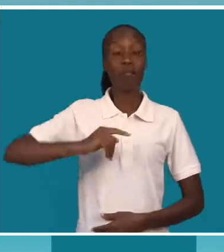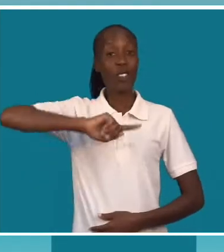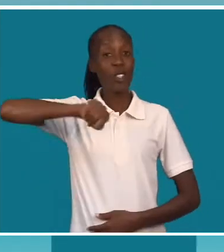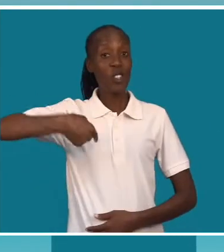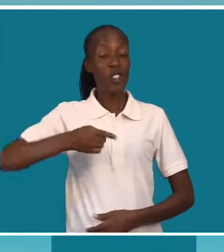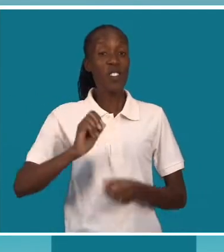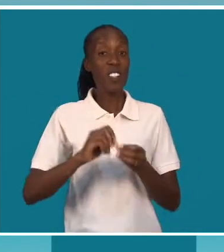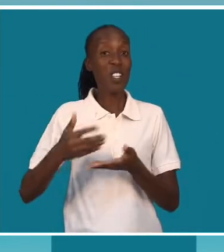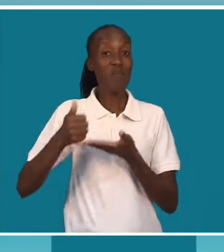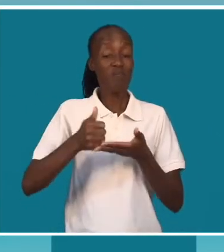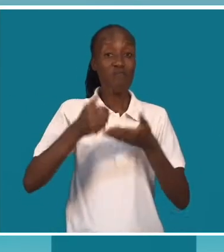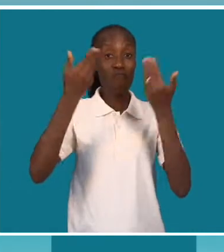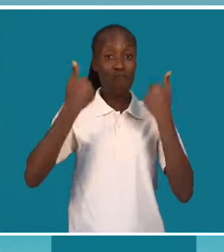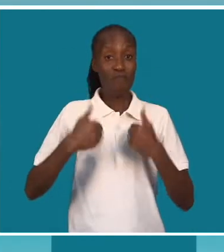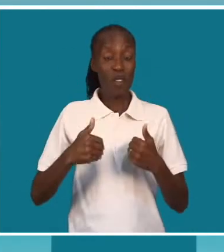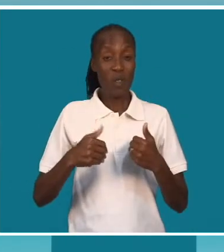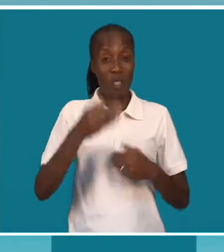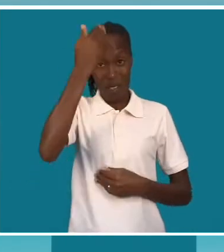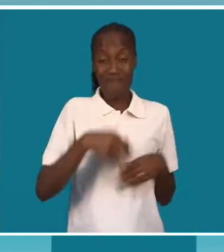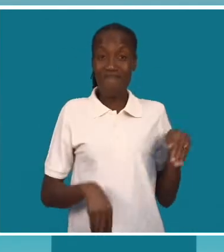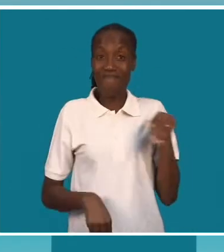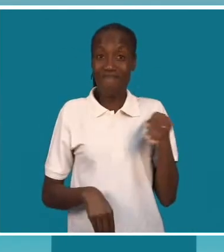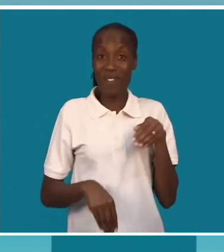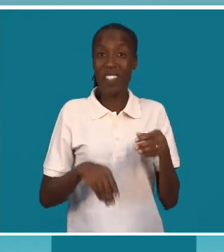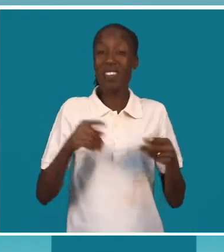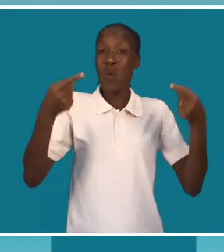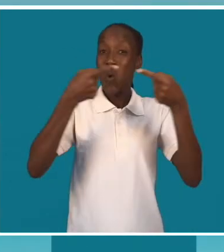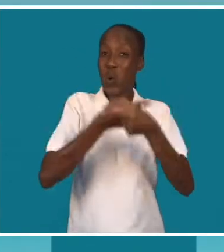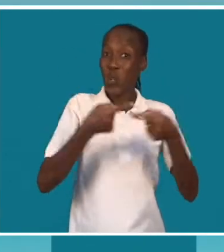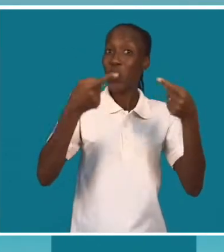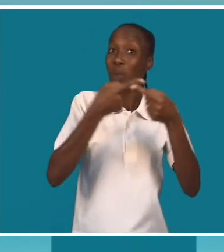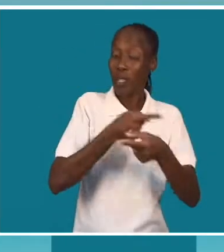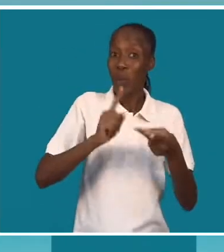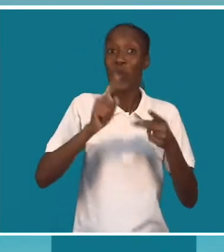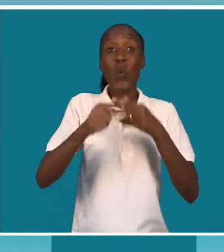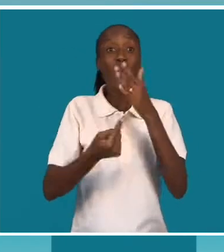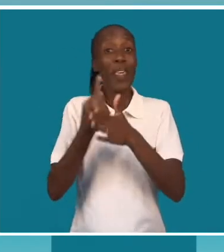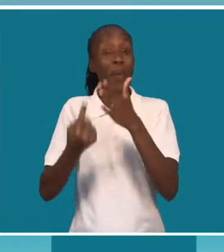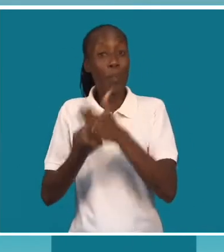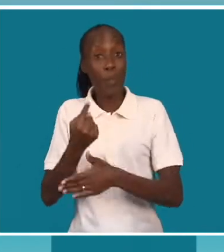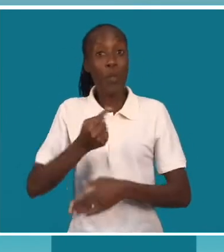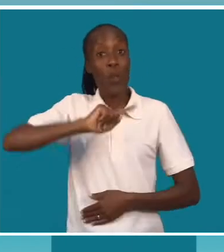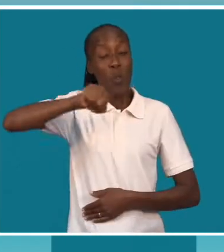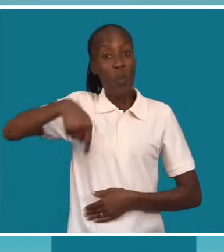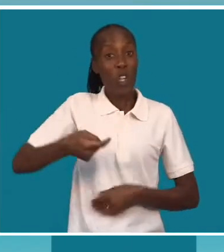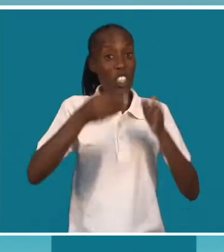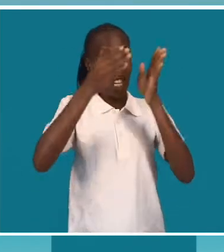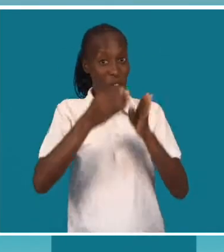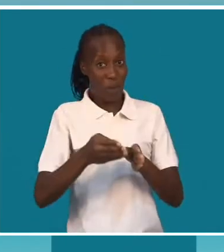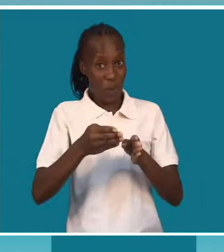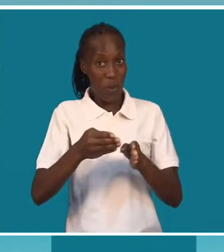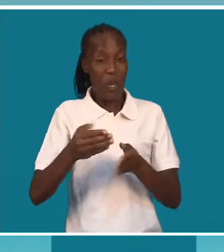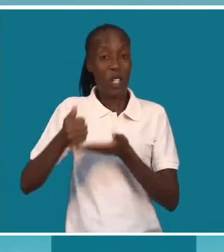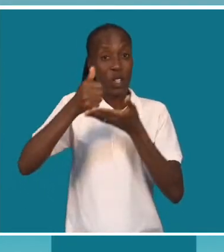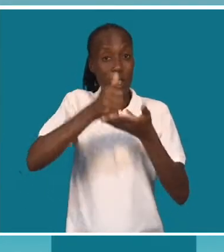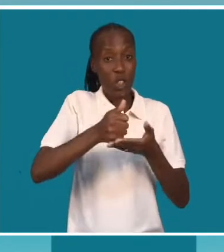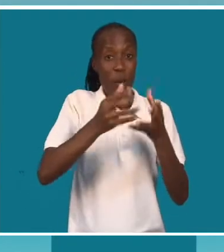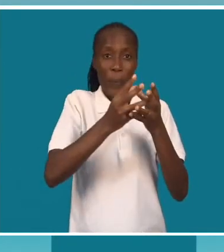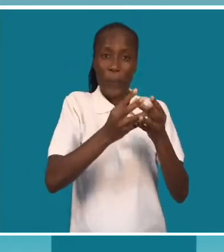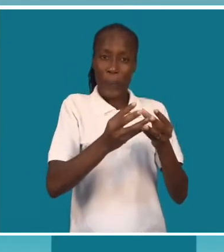tratamos no AVC são as complicações, são as consequências. Nós tratamos o paciente e não a